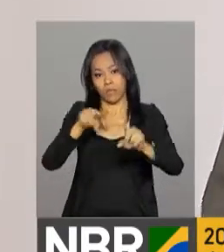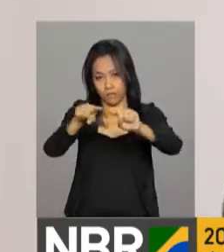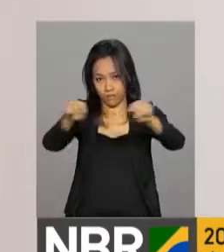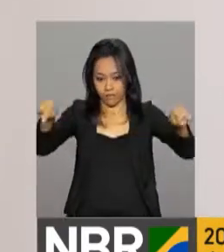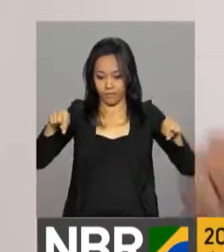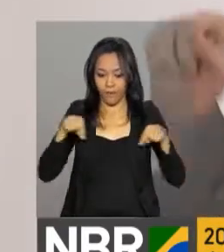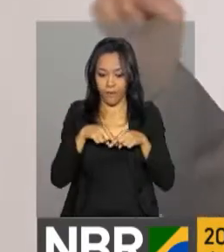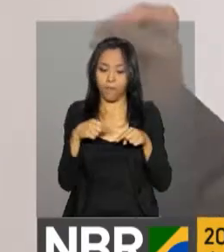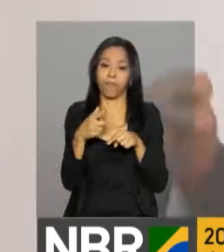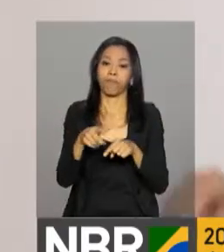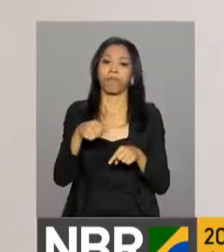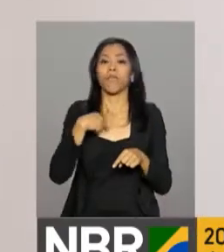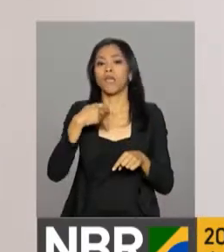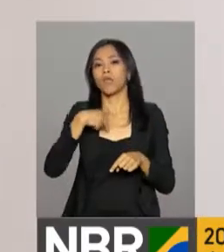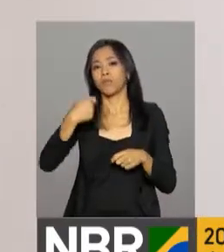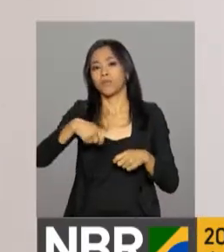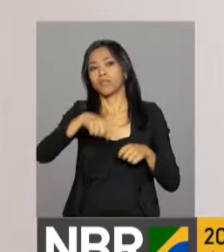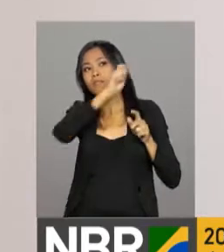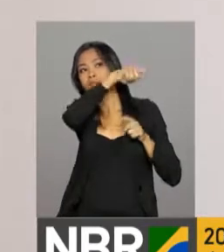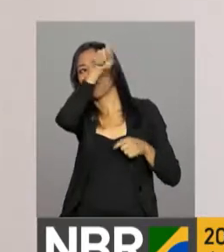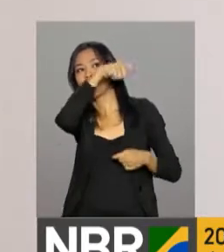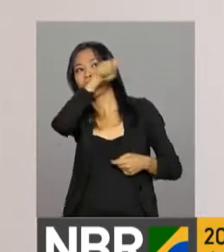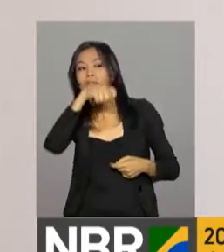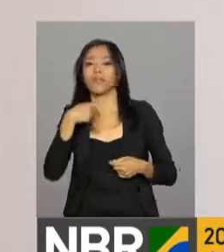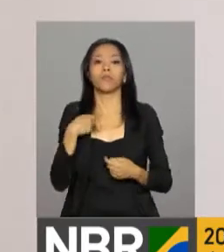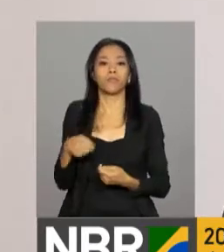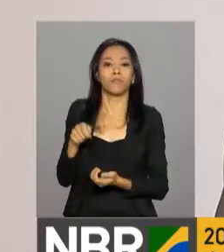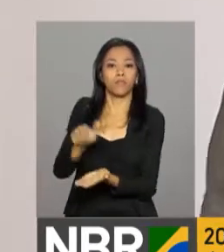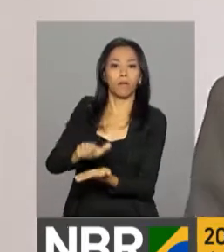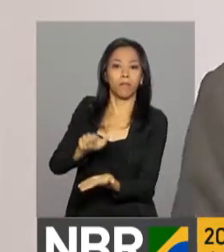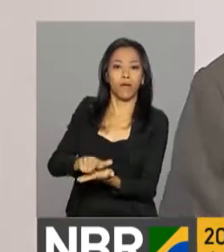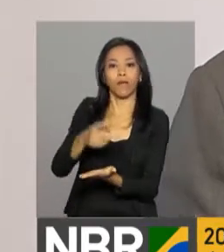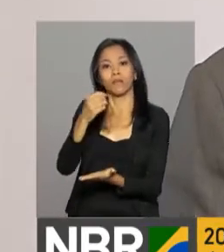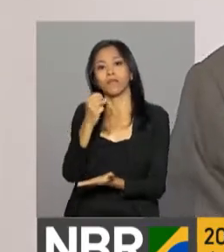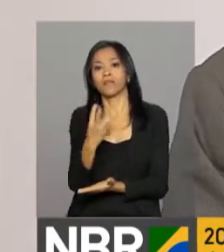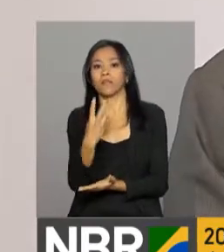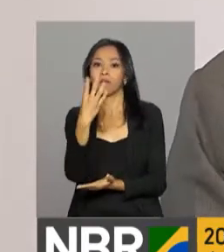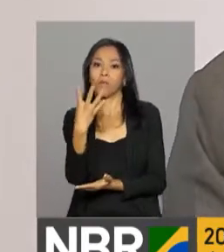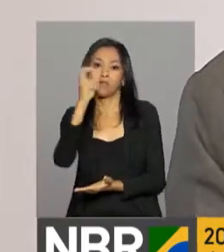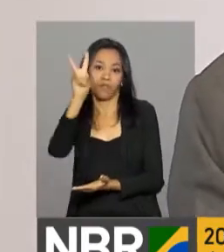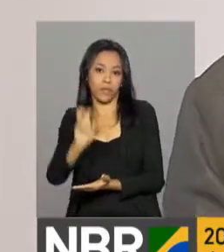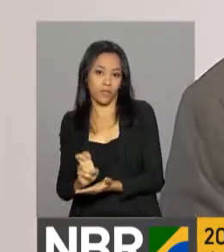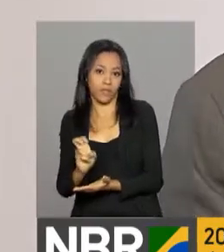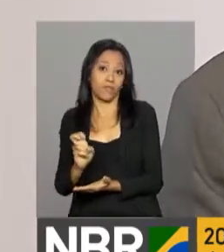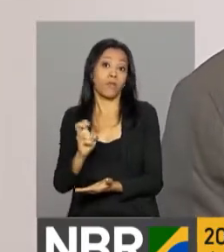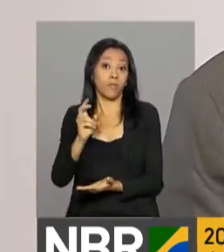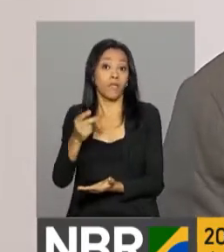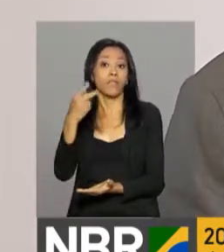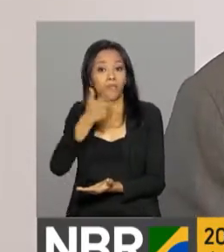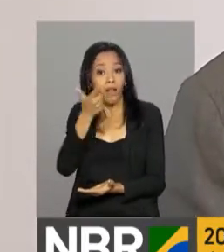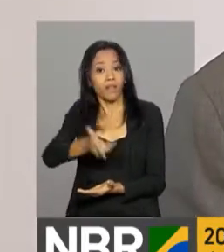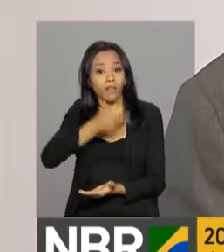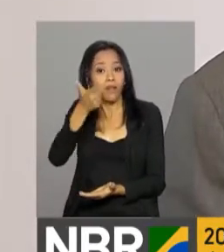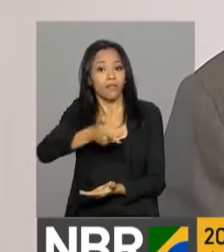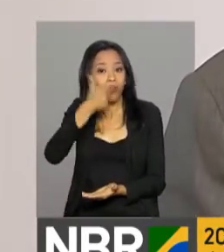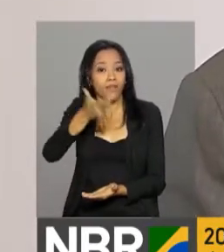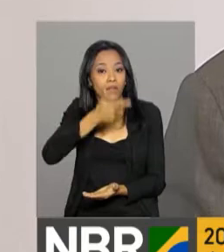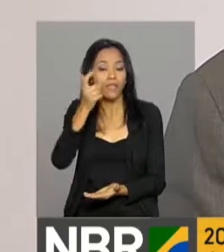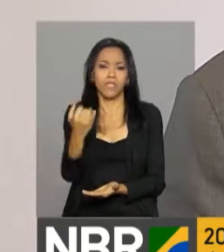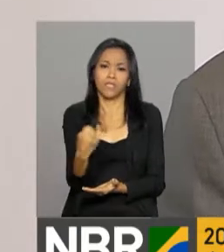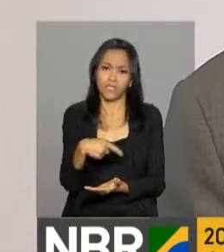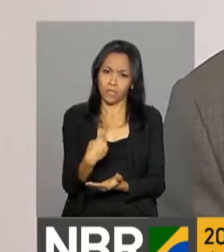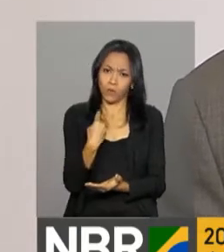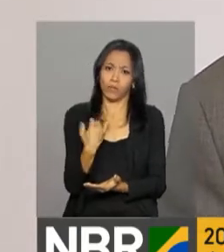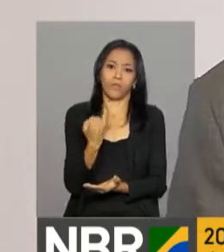olha o tema você escrever na lousa precisa escrever no papel precisa falar 34 vezes porque estas coisas da repetição é uma coisa importante